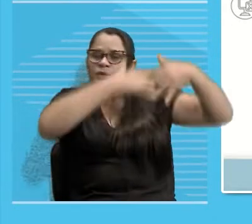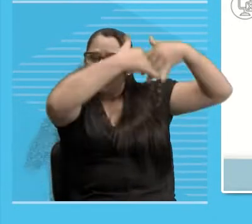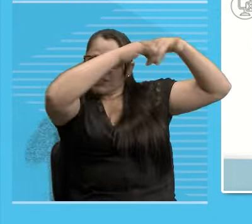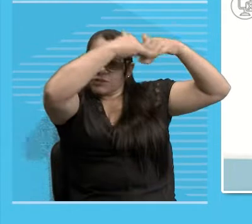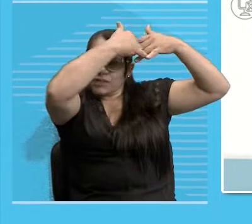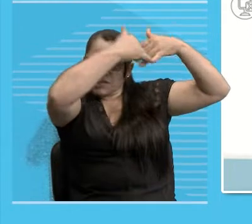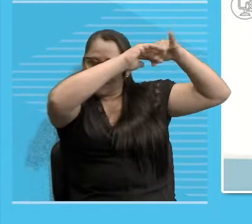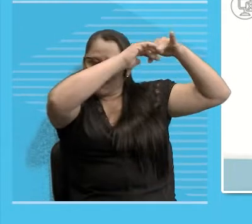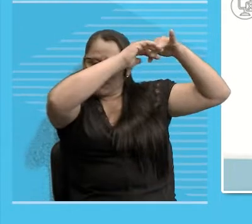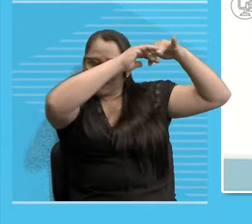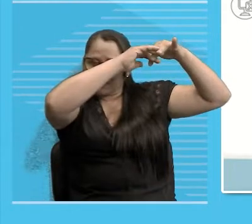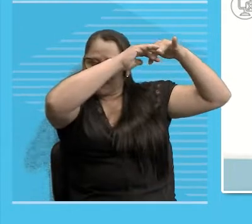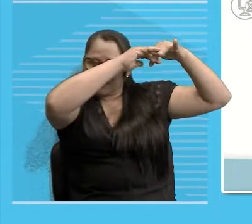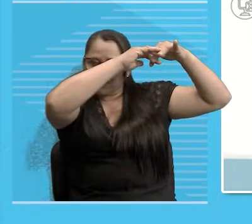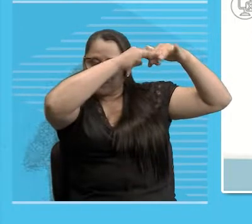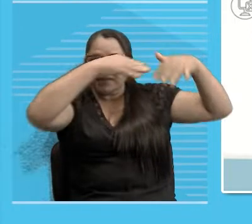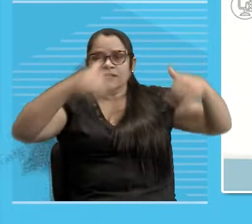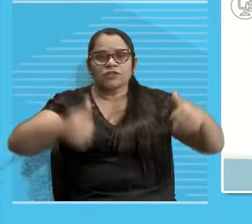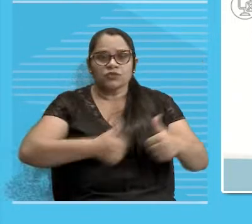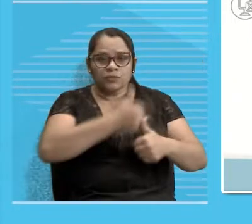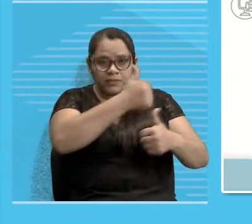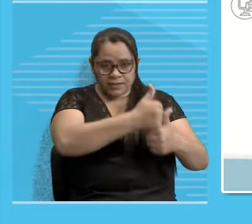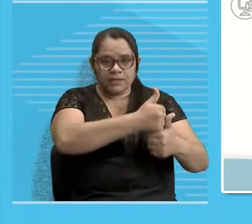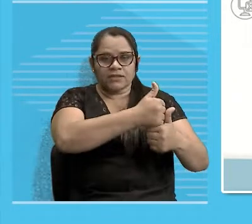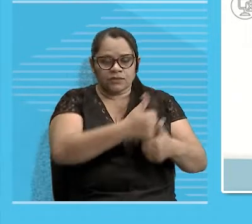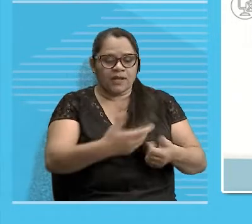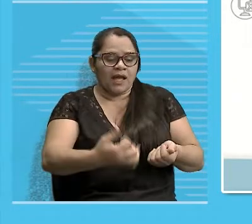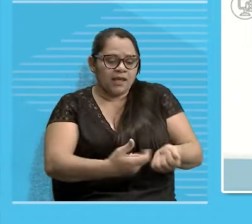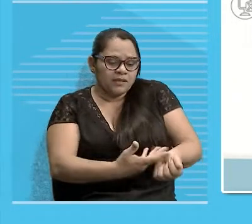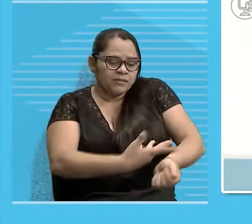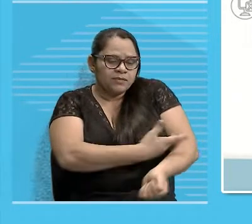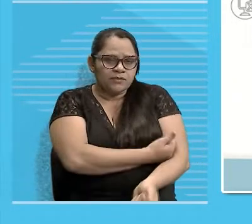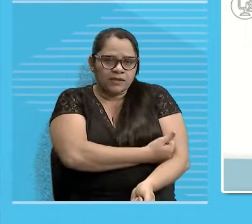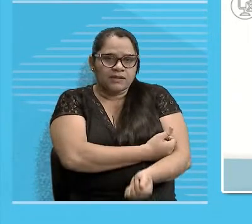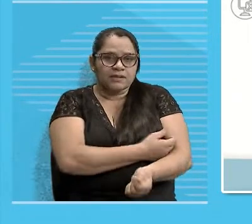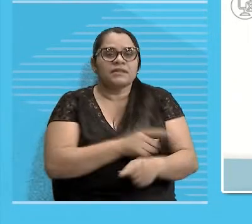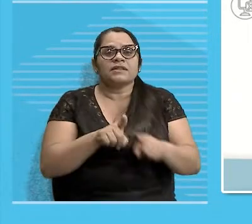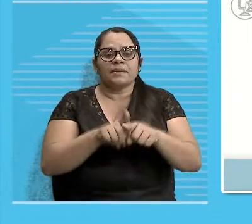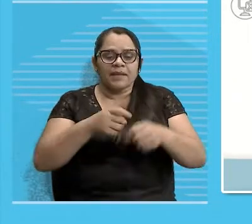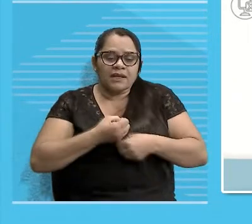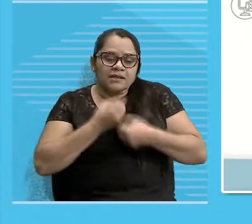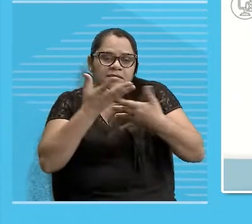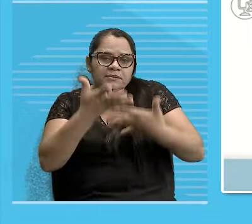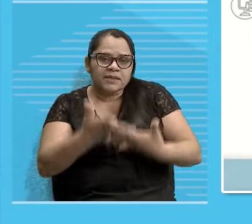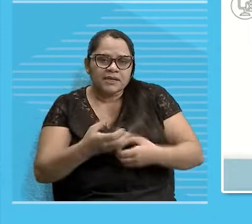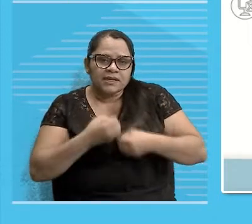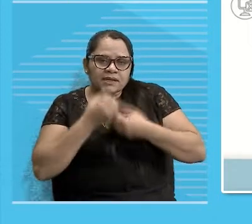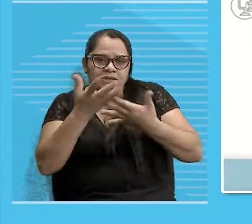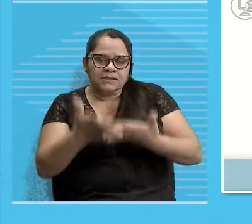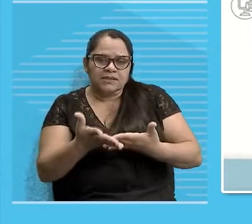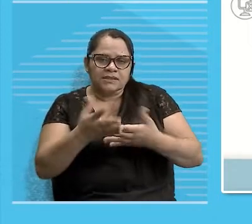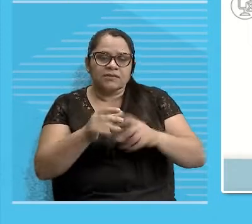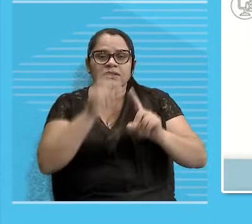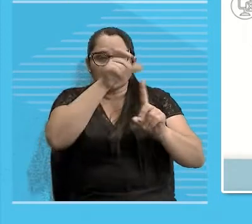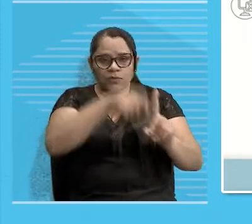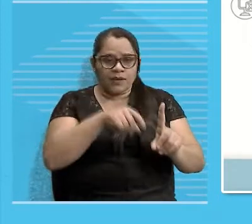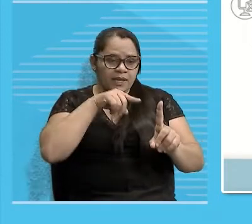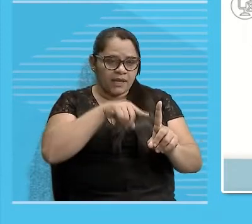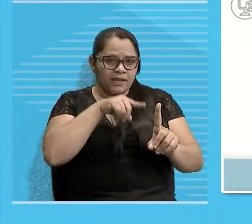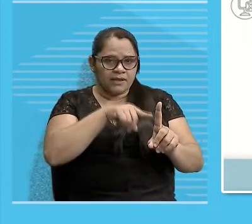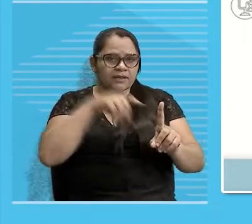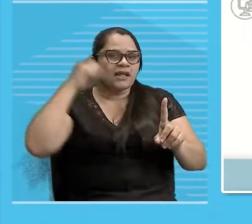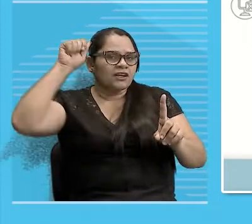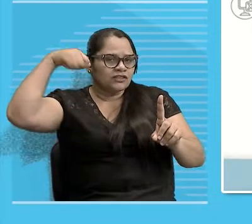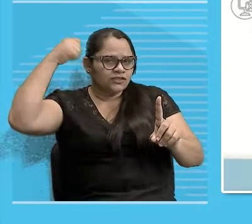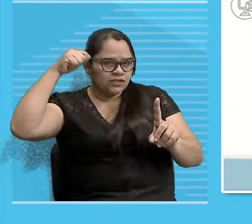dá lugar a uma grande emotividade e inspiração. Então, os artistas barrocos, eles